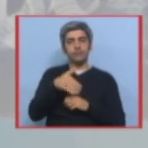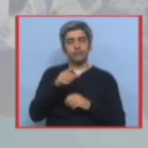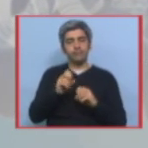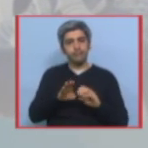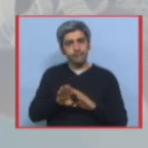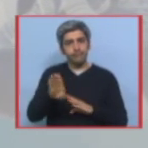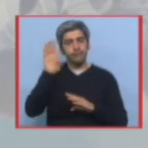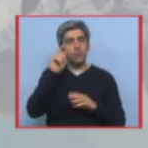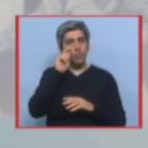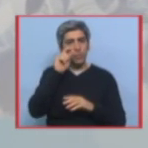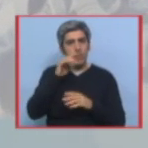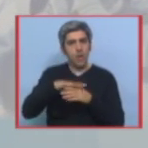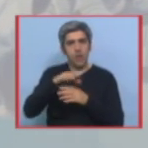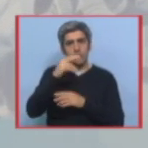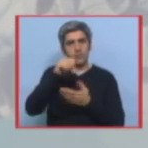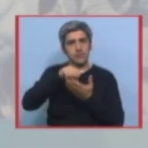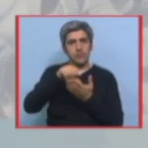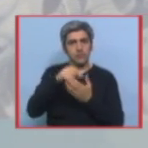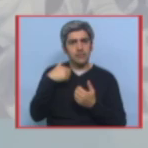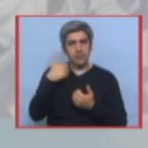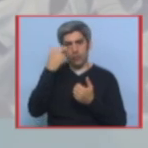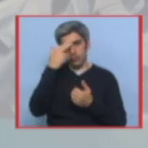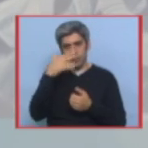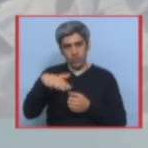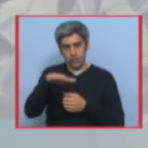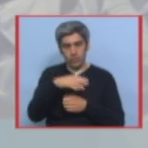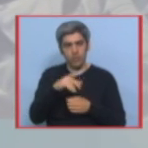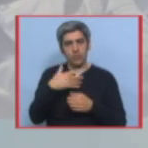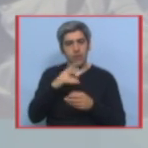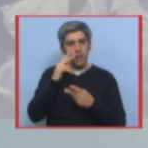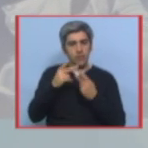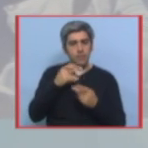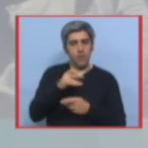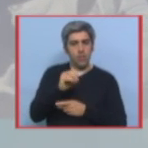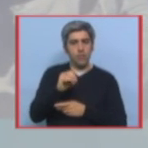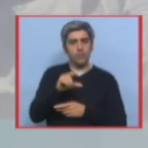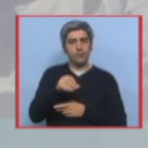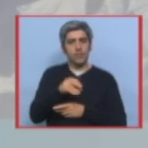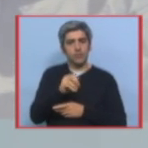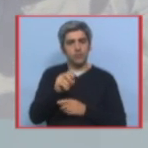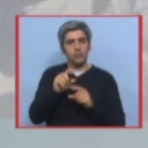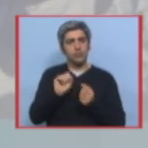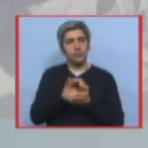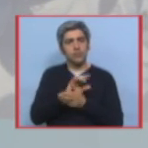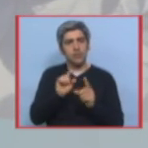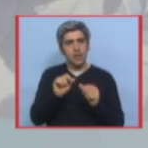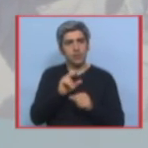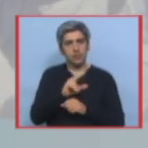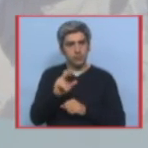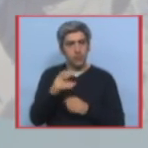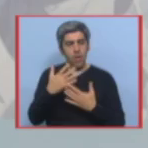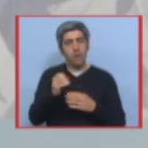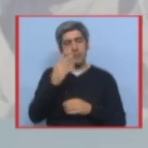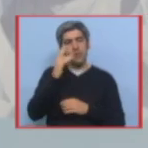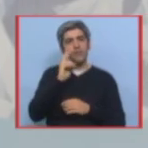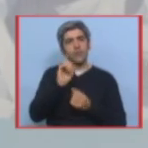do turismo nas áreas históricas das cidades e que hoje queremos analisar com Paulo Pinto, jornalista da Rádio Renascença. Primeiro,